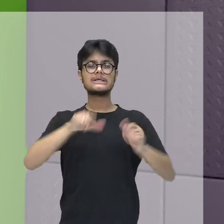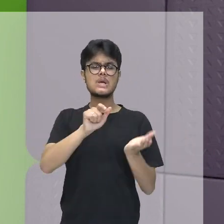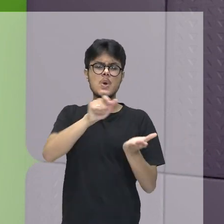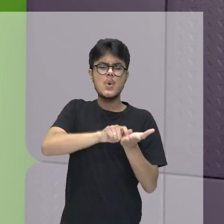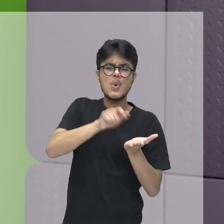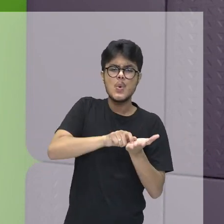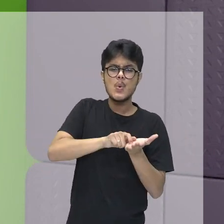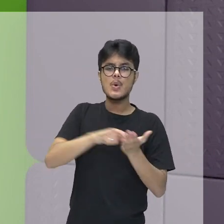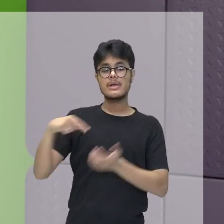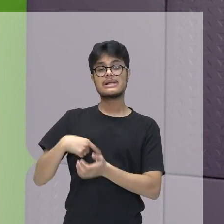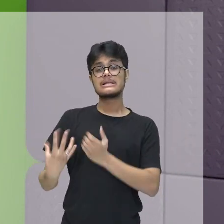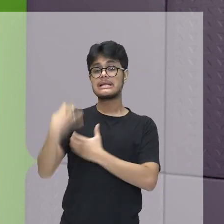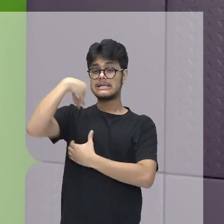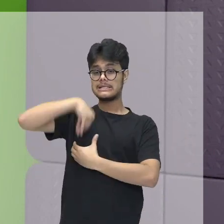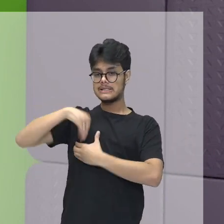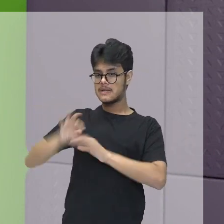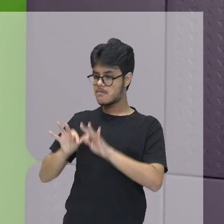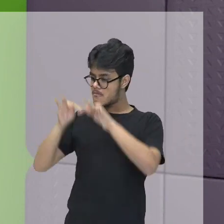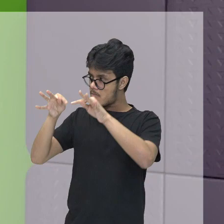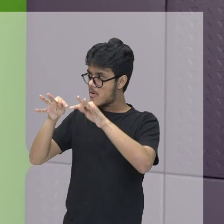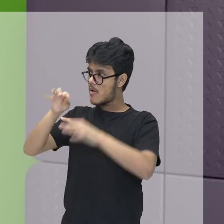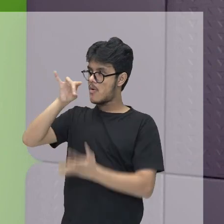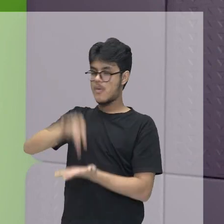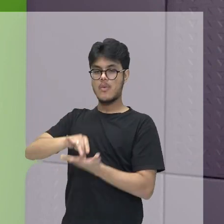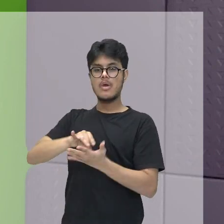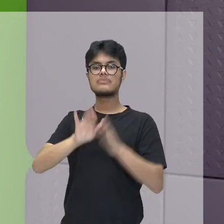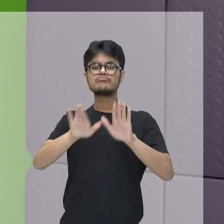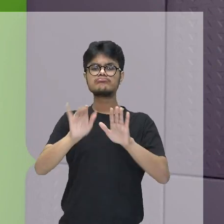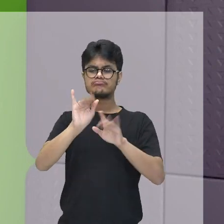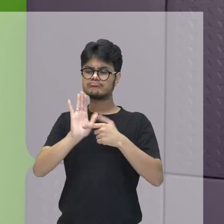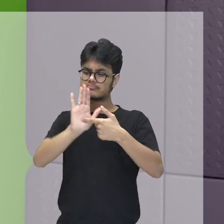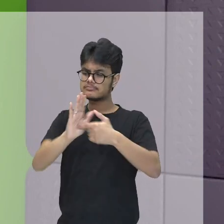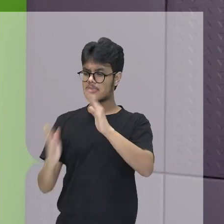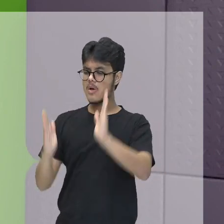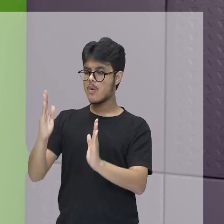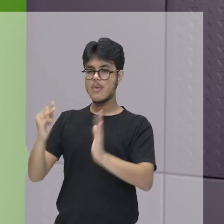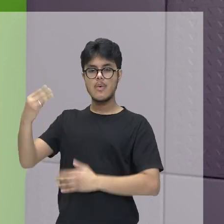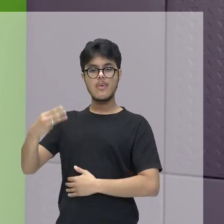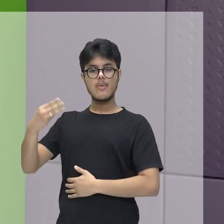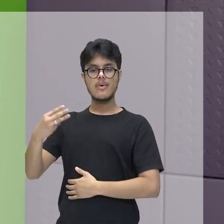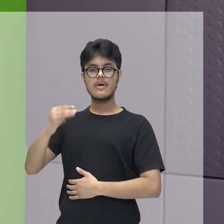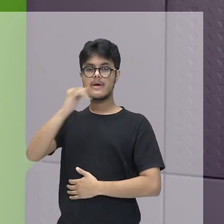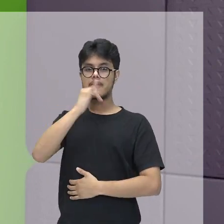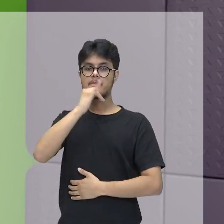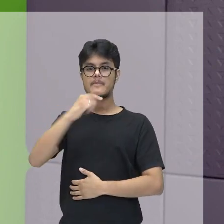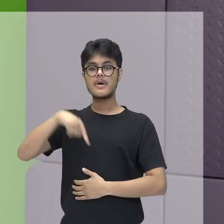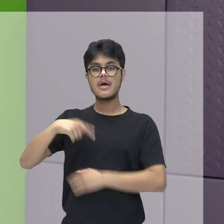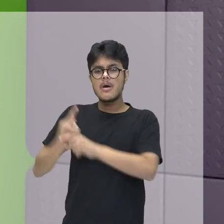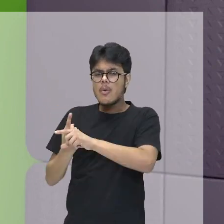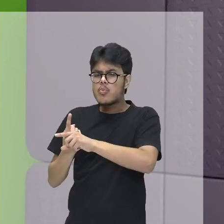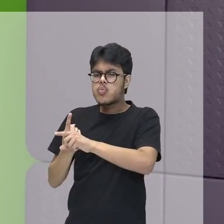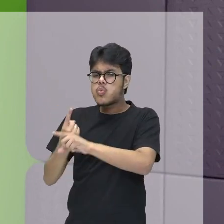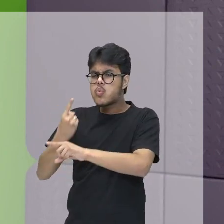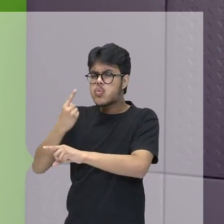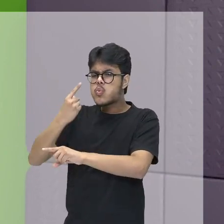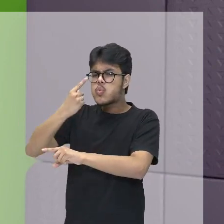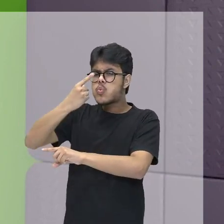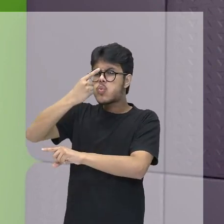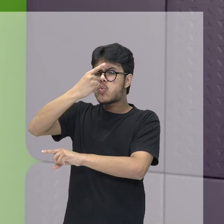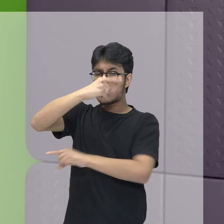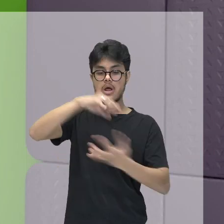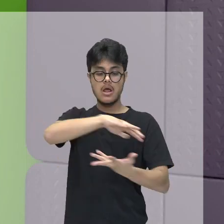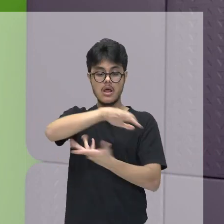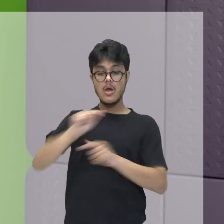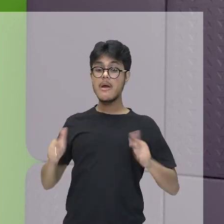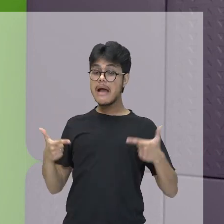tecnologias que estão surgindo. E um grande exemplo desse momento vai ser, por exemplo, a corrida espacial na chamada Guerra Fria, quando o homem